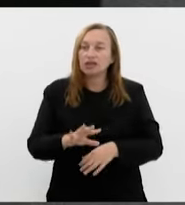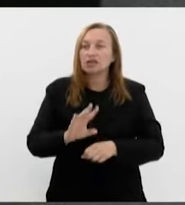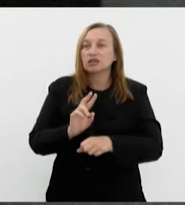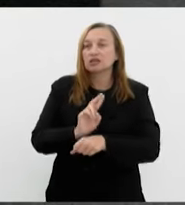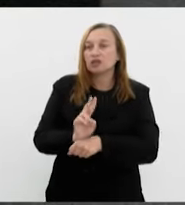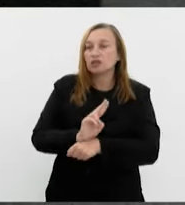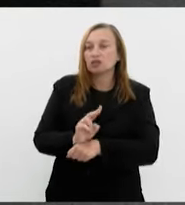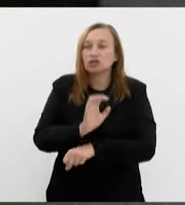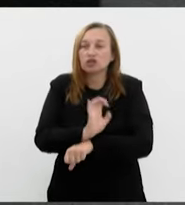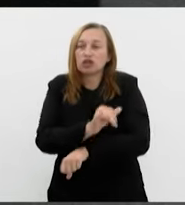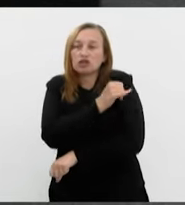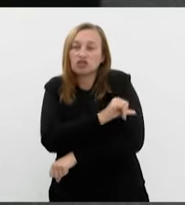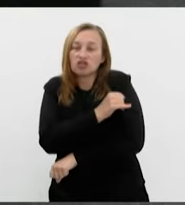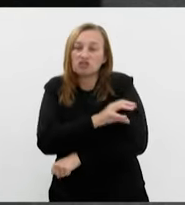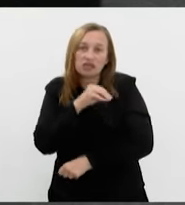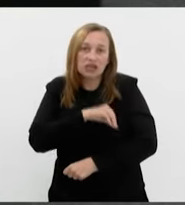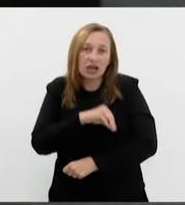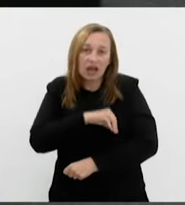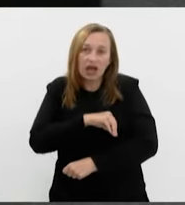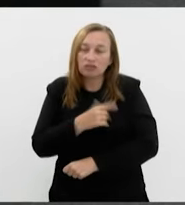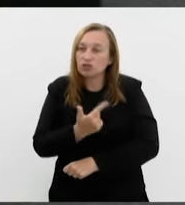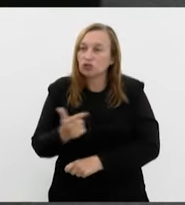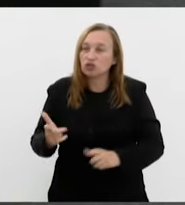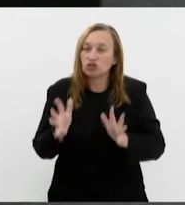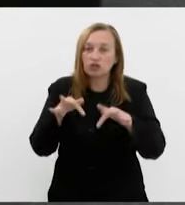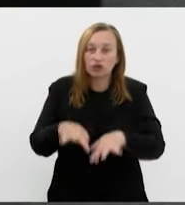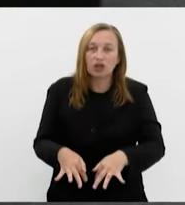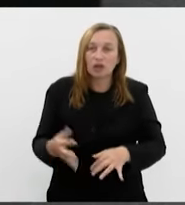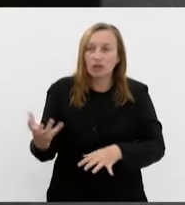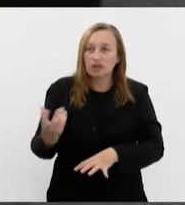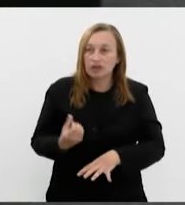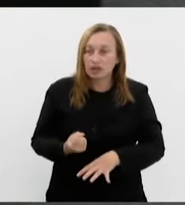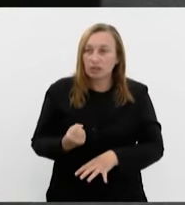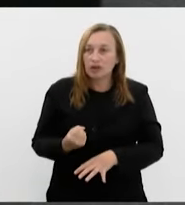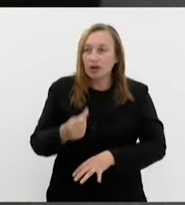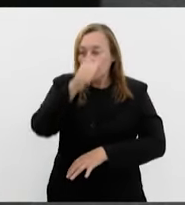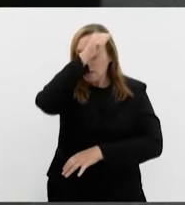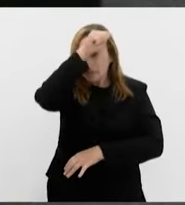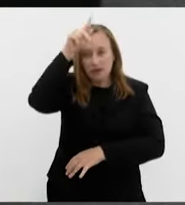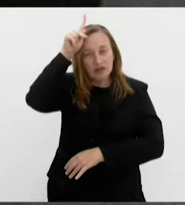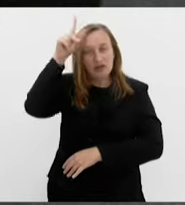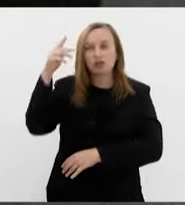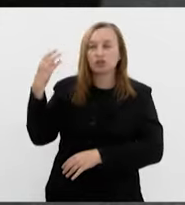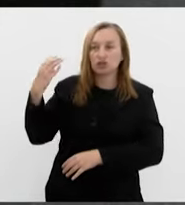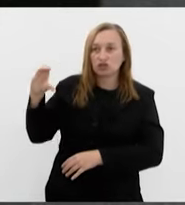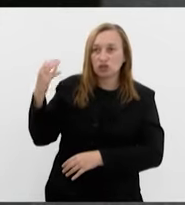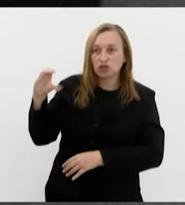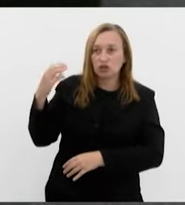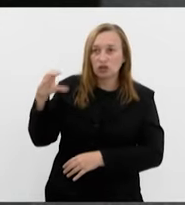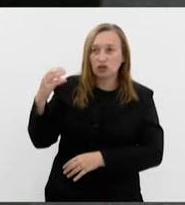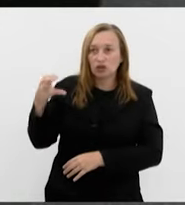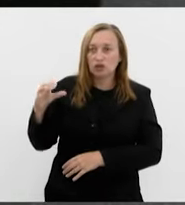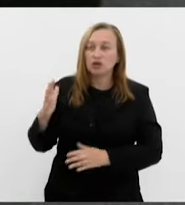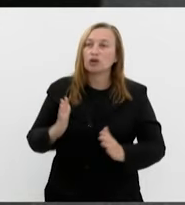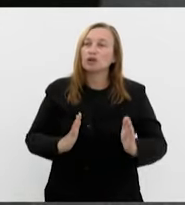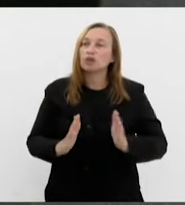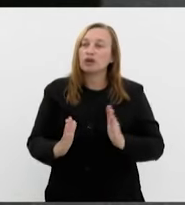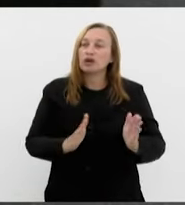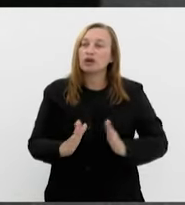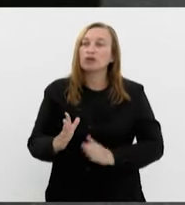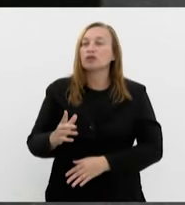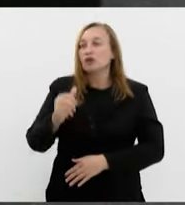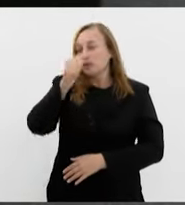Janeiro não tinham salário no final do mês para receber, a Prefeitura de Niterói, através da época do prefeito Rodrigo